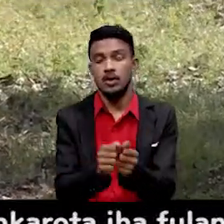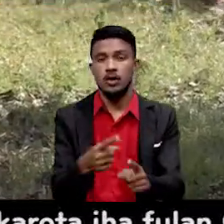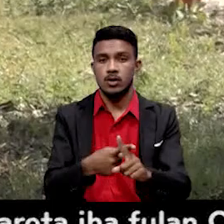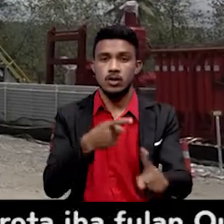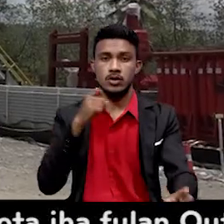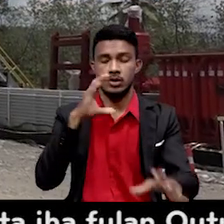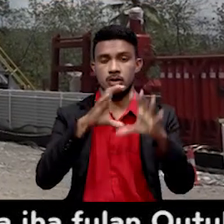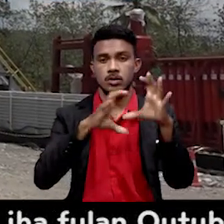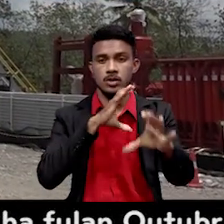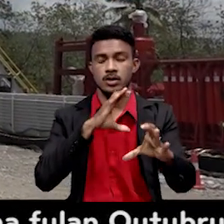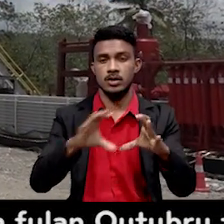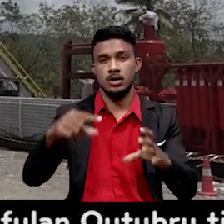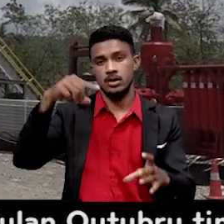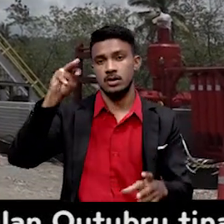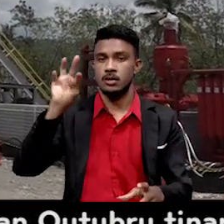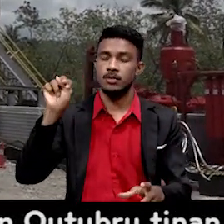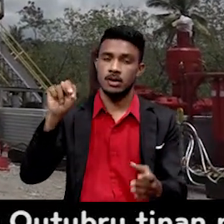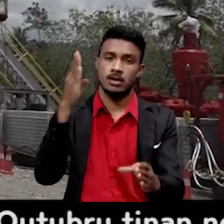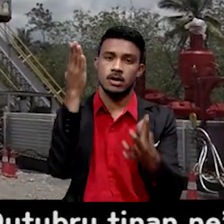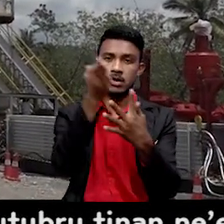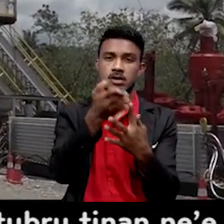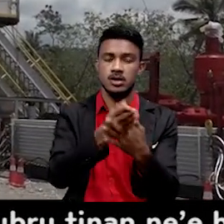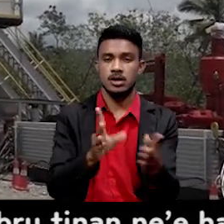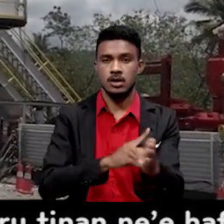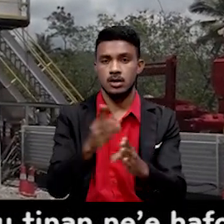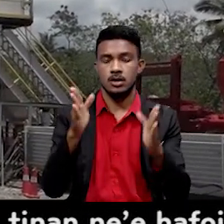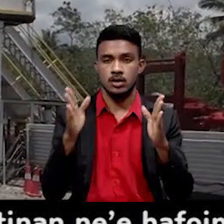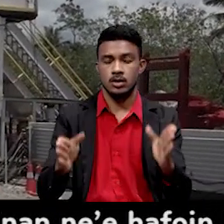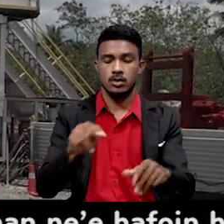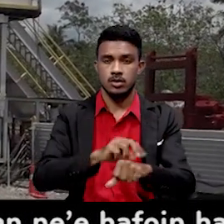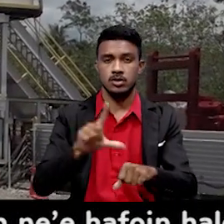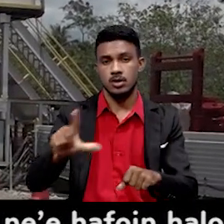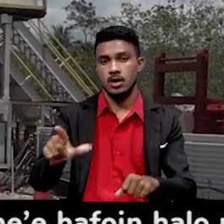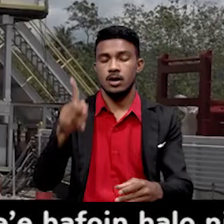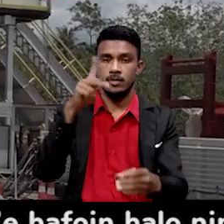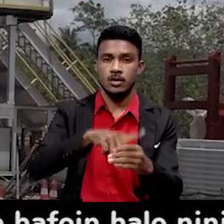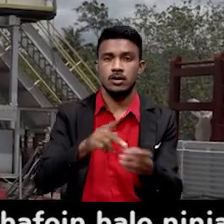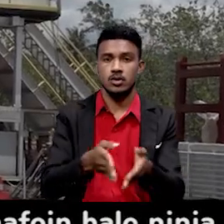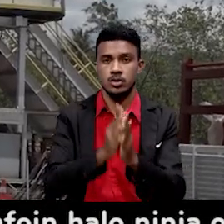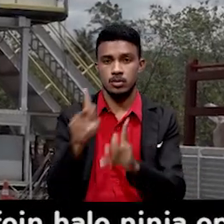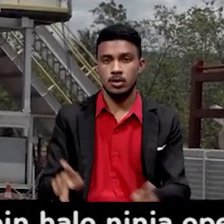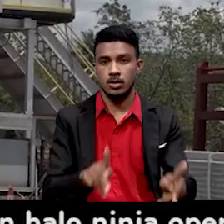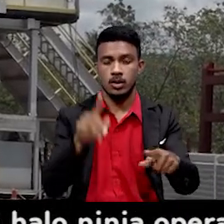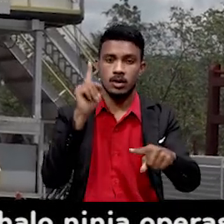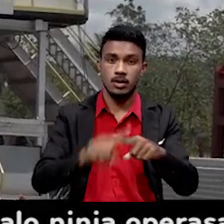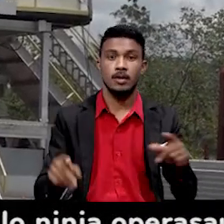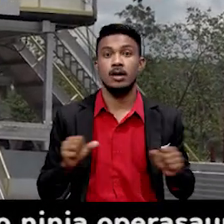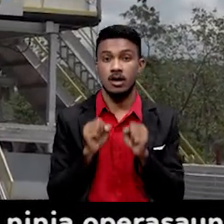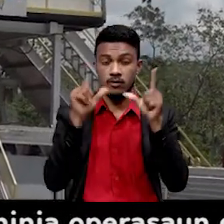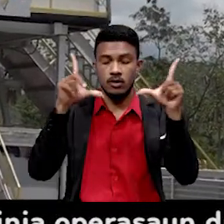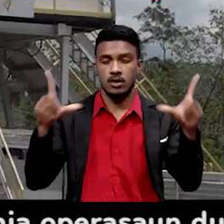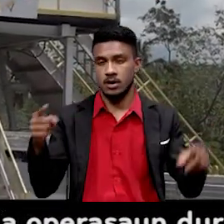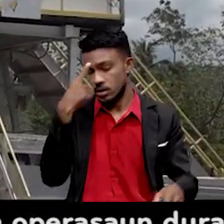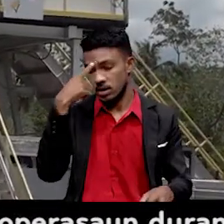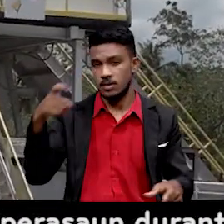comunicado imprensa nebe zemene a sexta Autoridade Nacional Petróleo no Minerais, husu ba público atulabele pânico, tamba evento